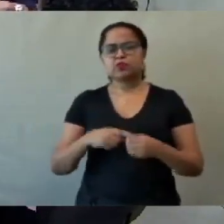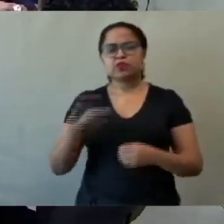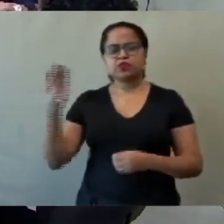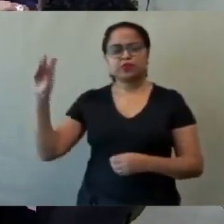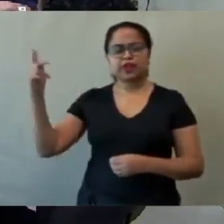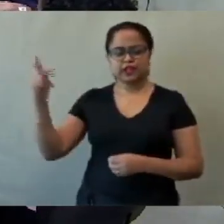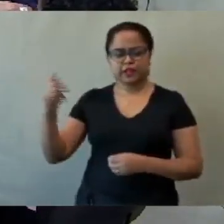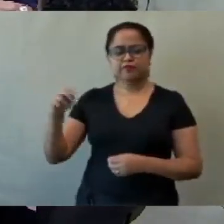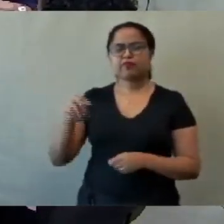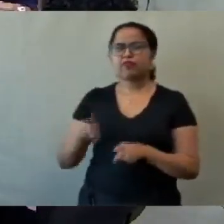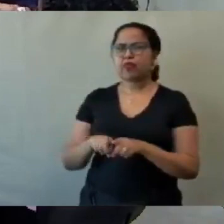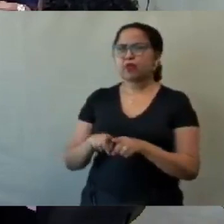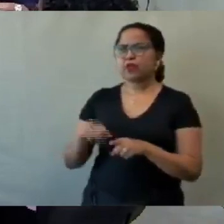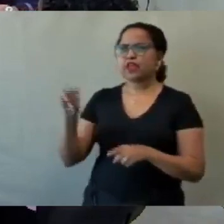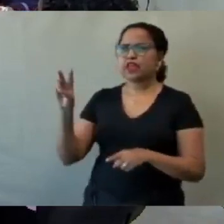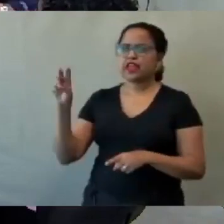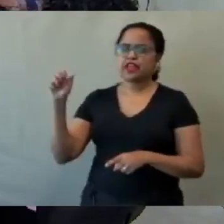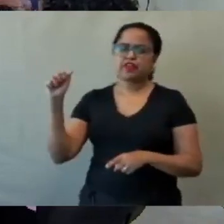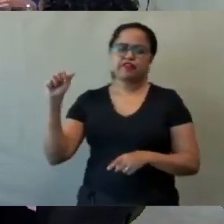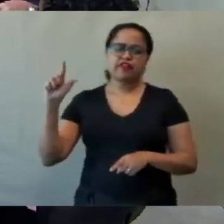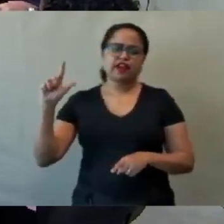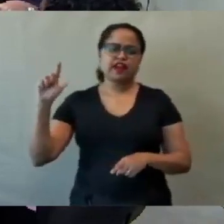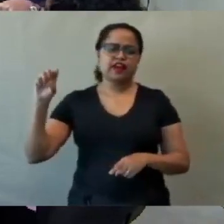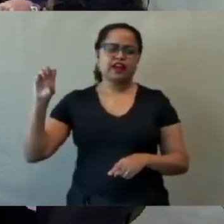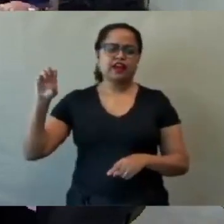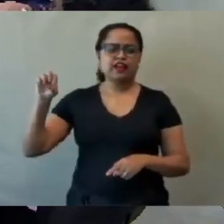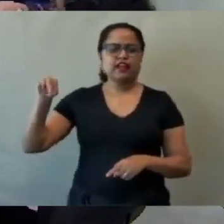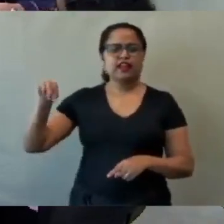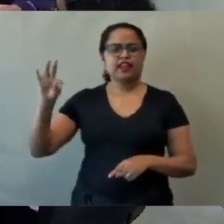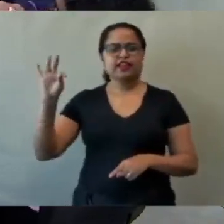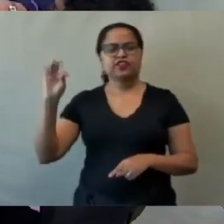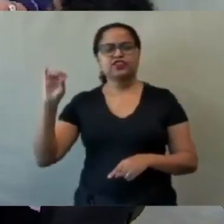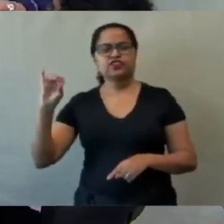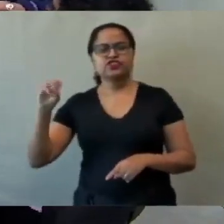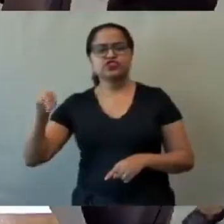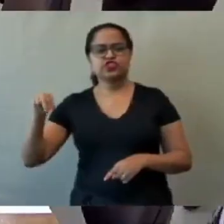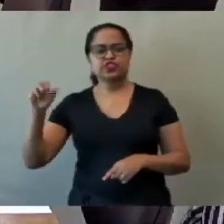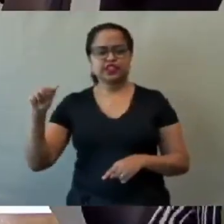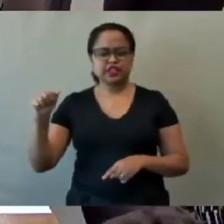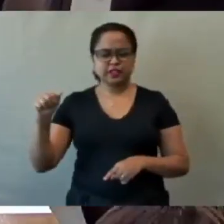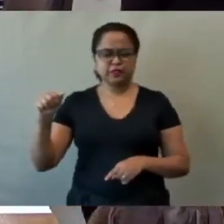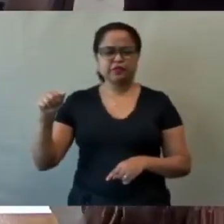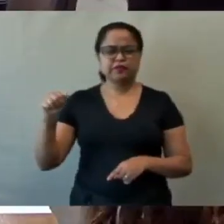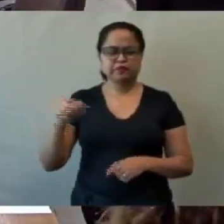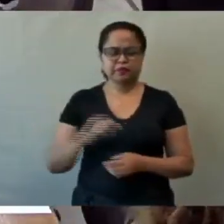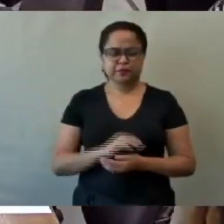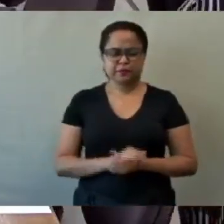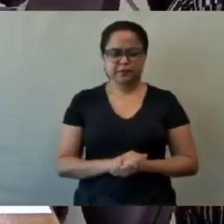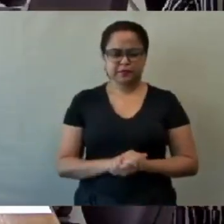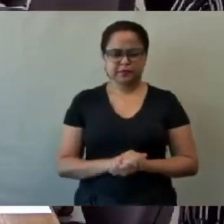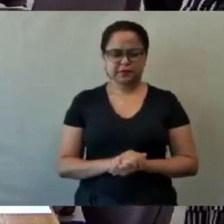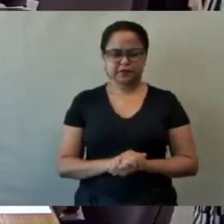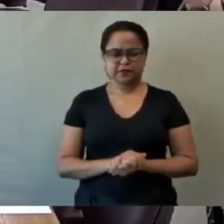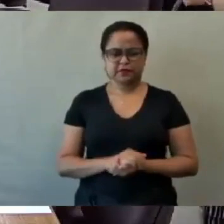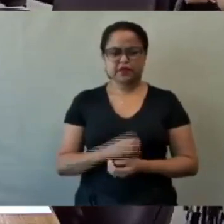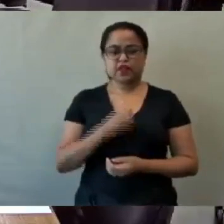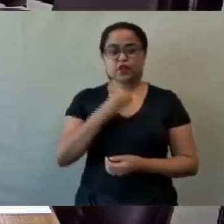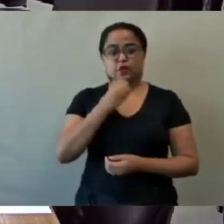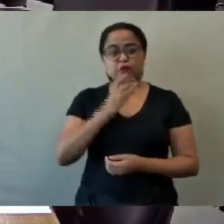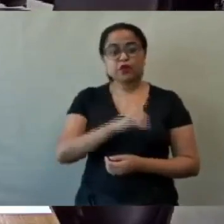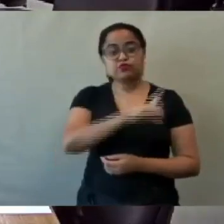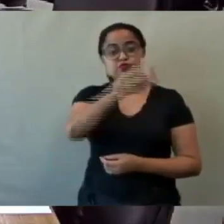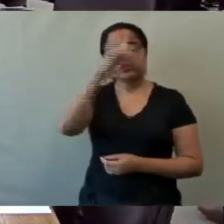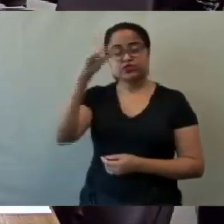de Souza Paes Scott, presidente do Conselho Municipal de Educação de Belo Horizonte. Bom dia,